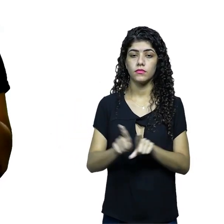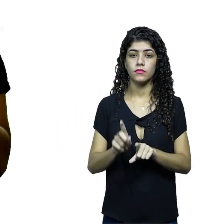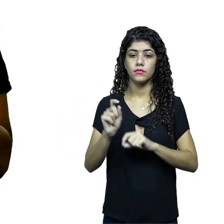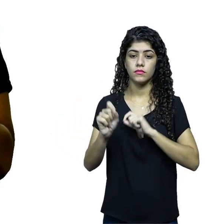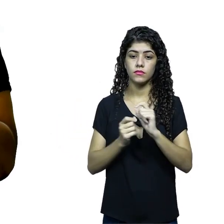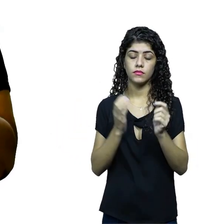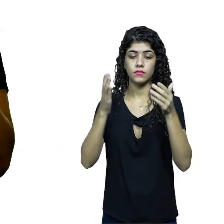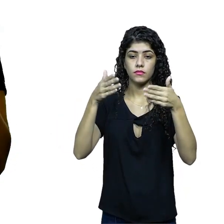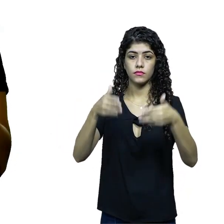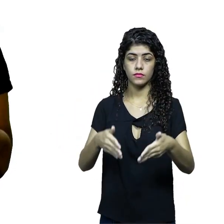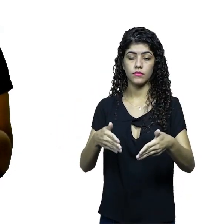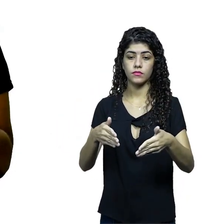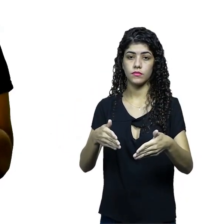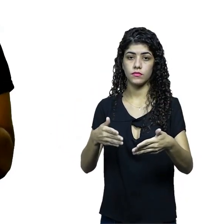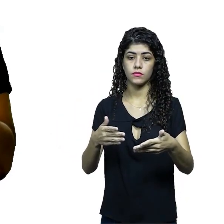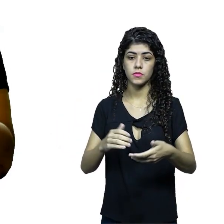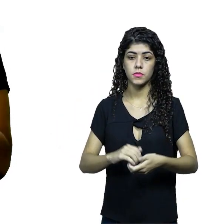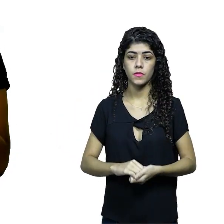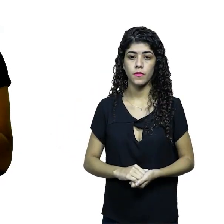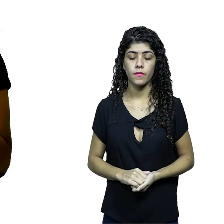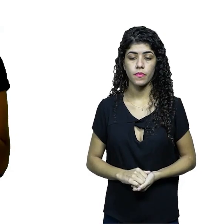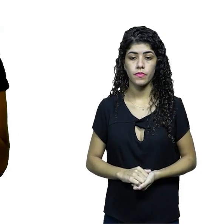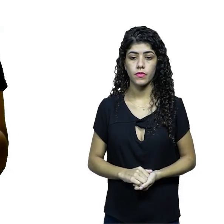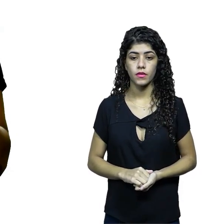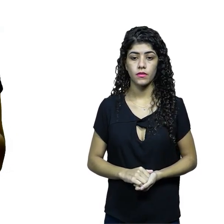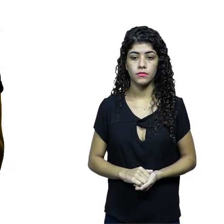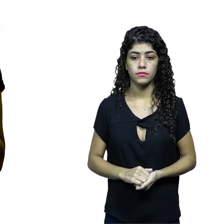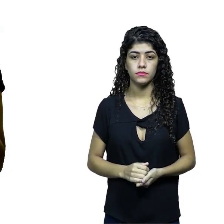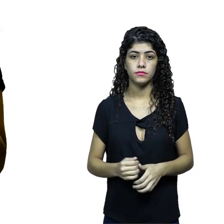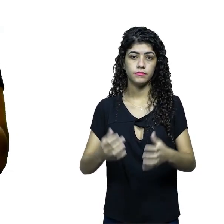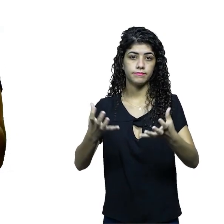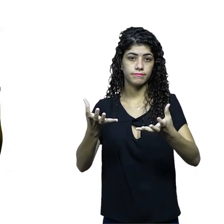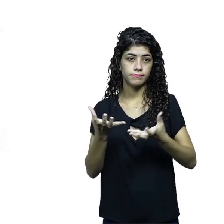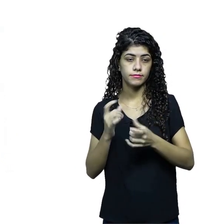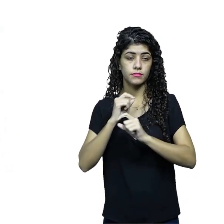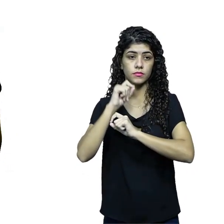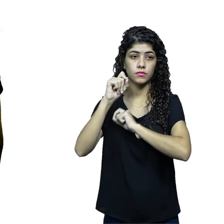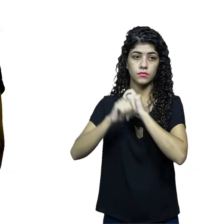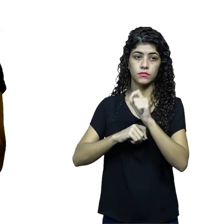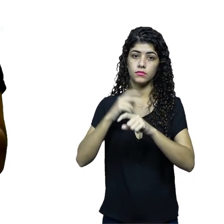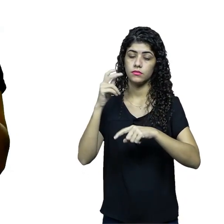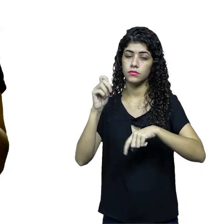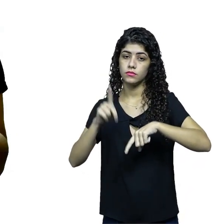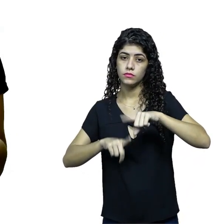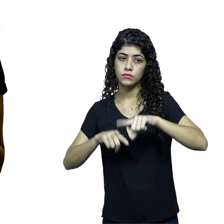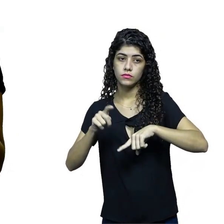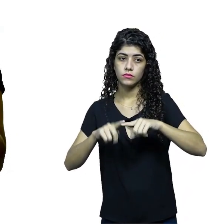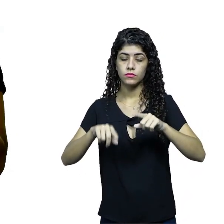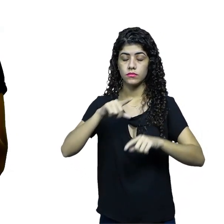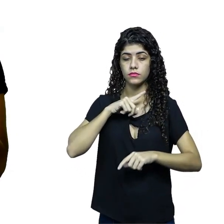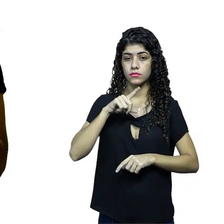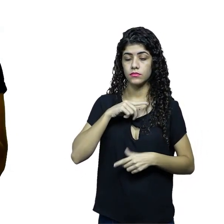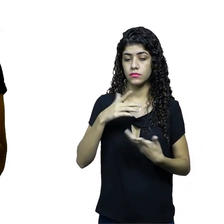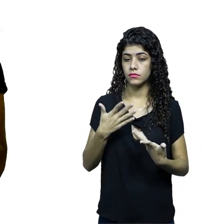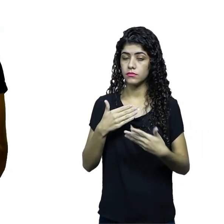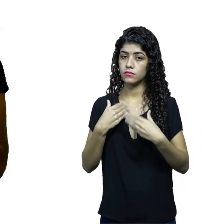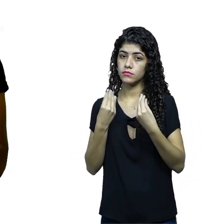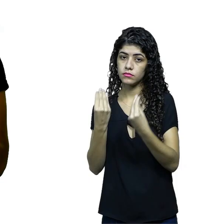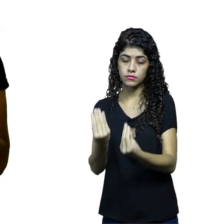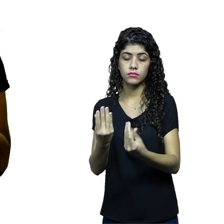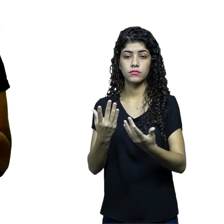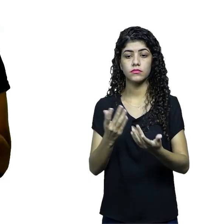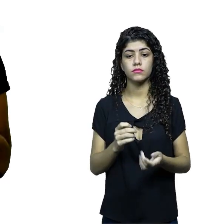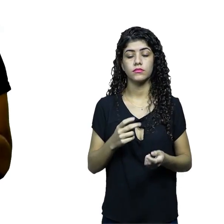ele está voltado para um mercado que quer investir em algum produto que dê algum tipo de